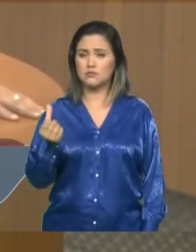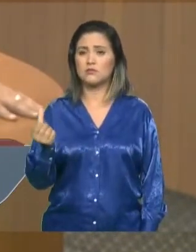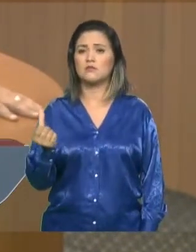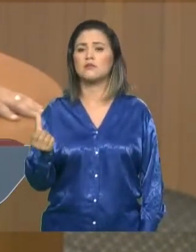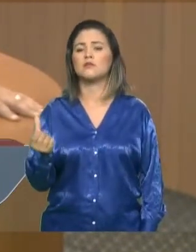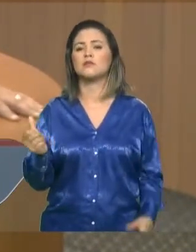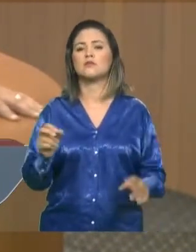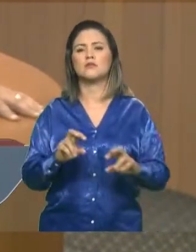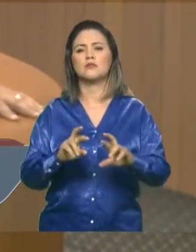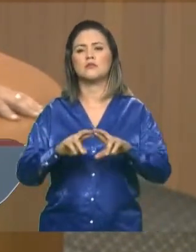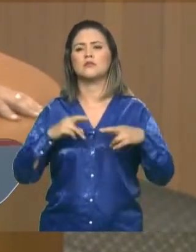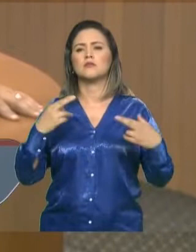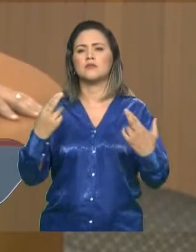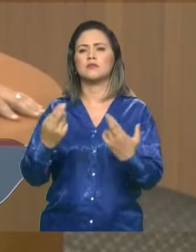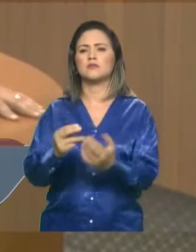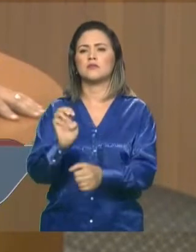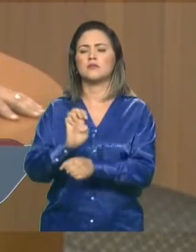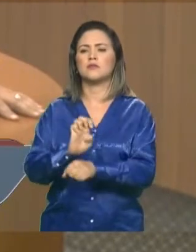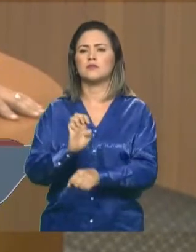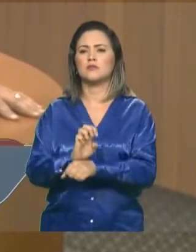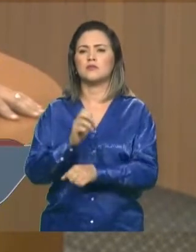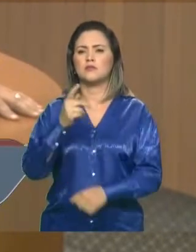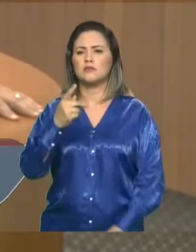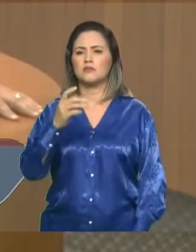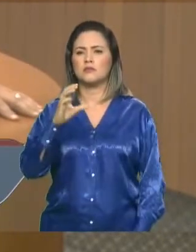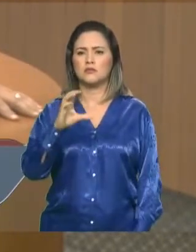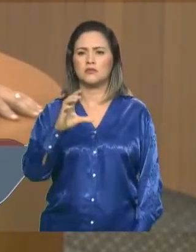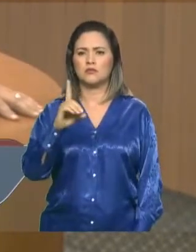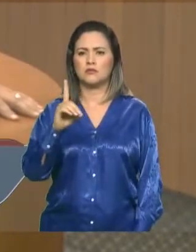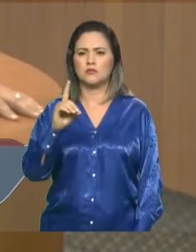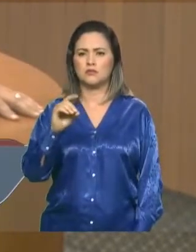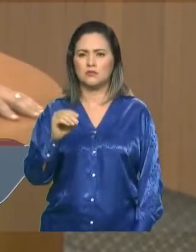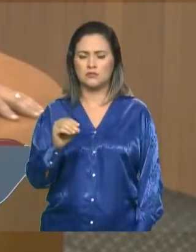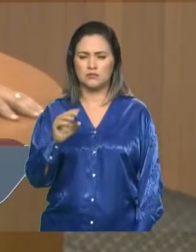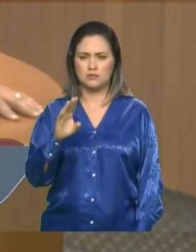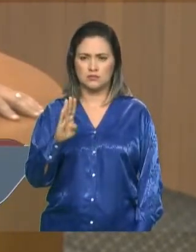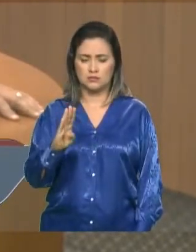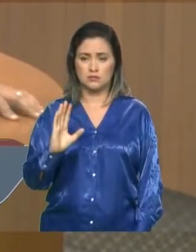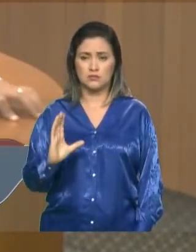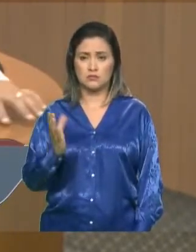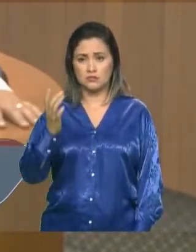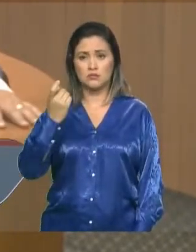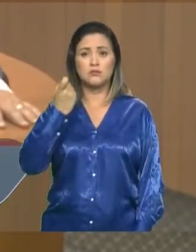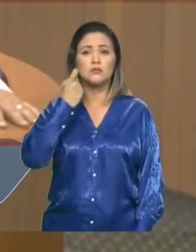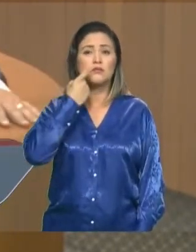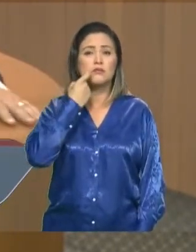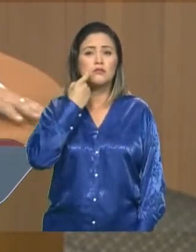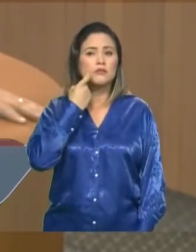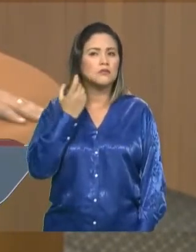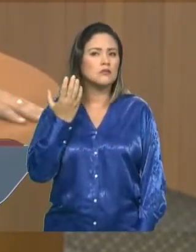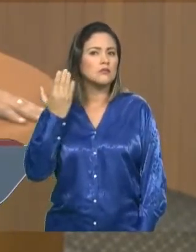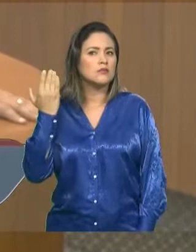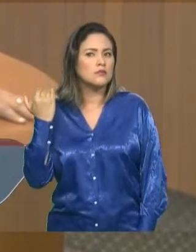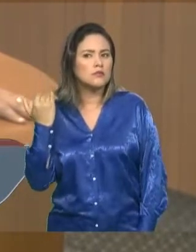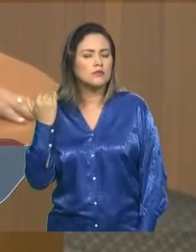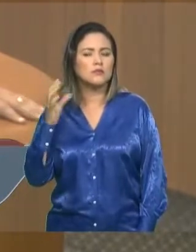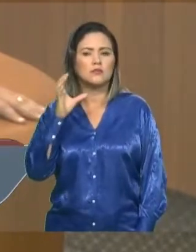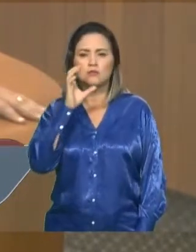realizada na última sexta e no sábado, aqui na Assembleia Legislativa do